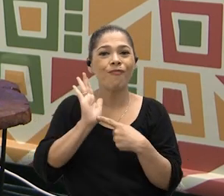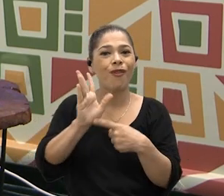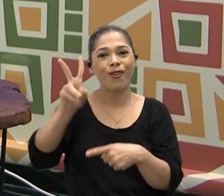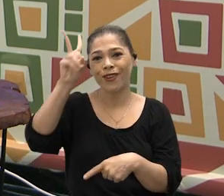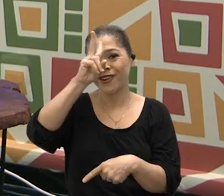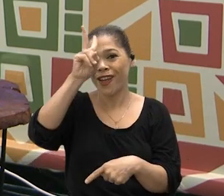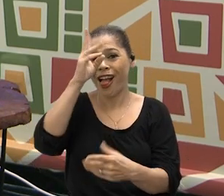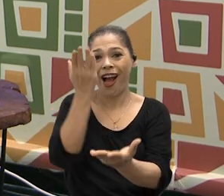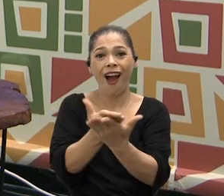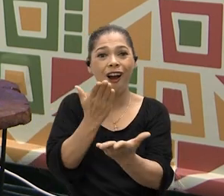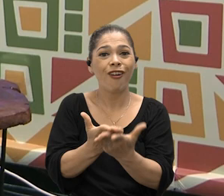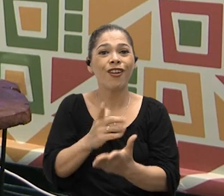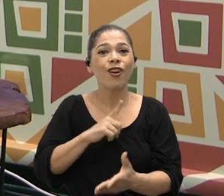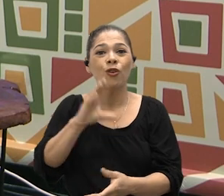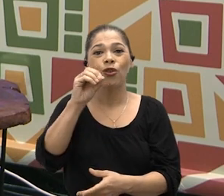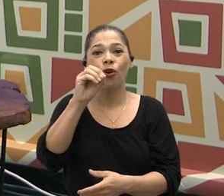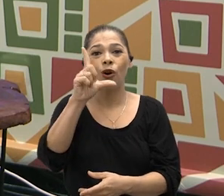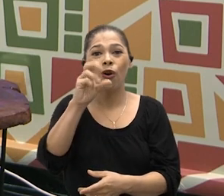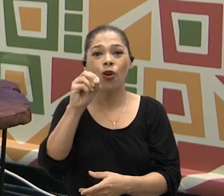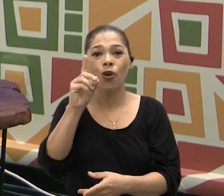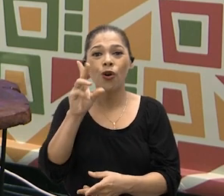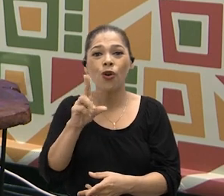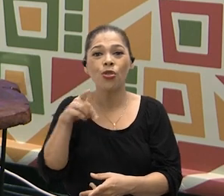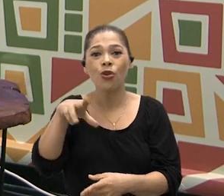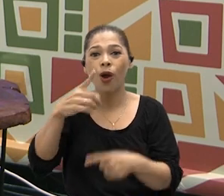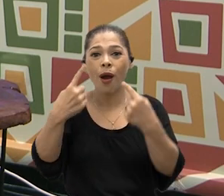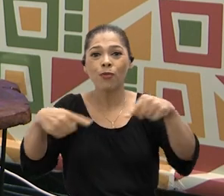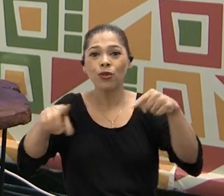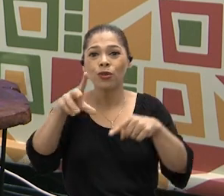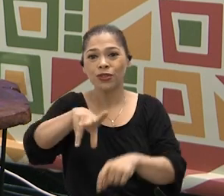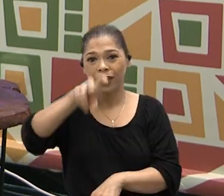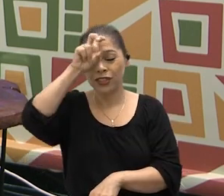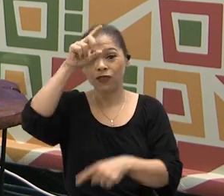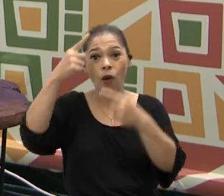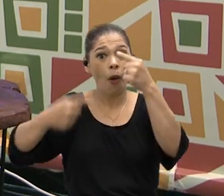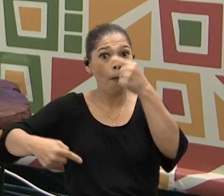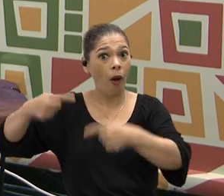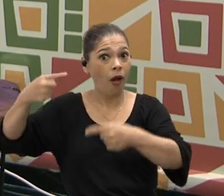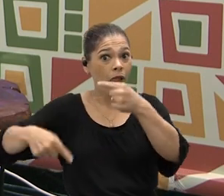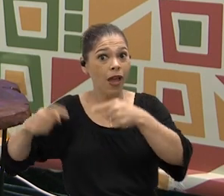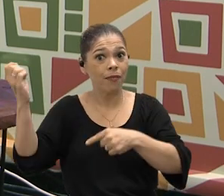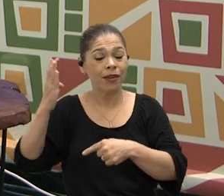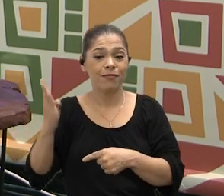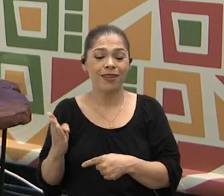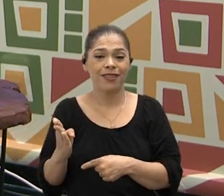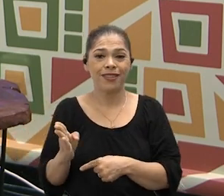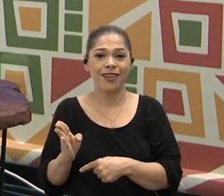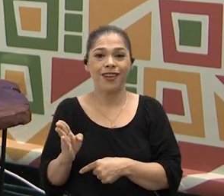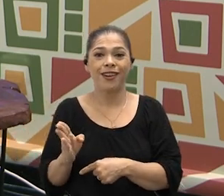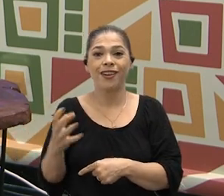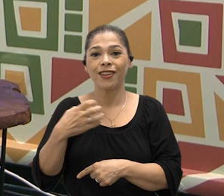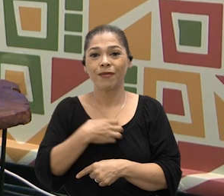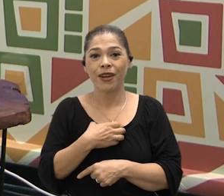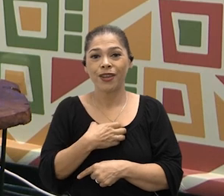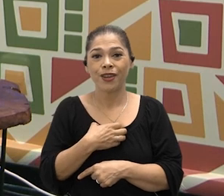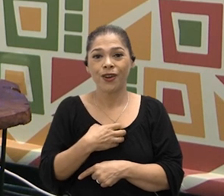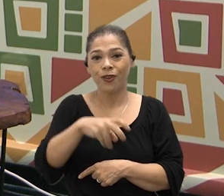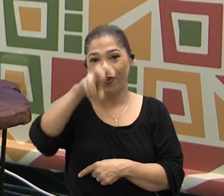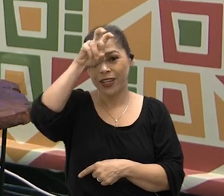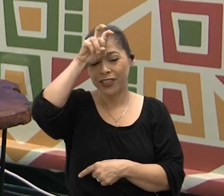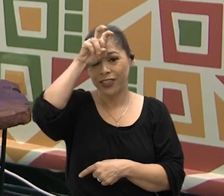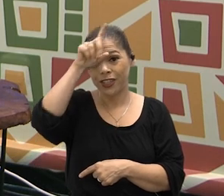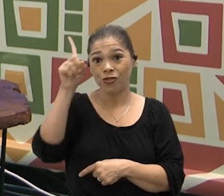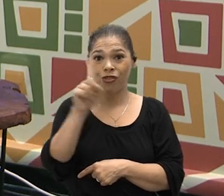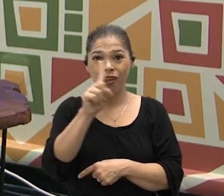quando lançou o Egito foi uma polêmica na Bahia e no Brasil o Egito não é África